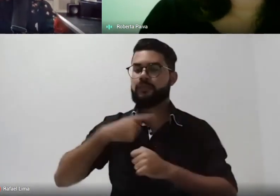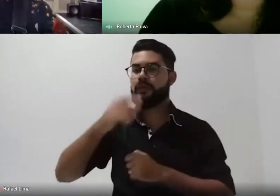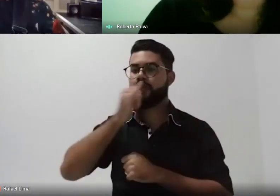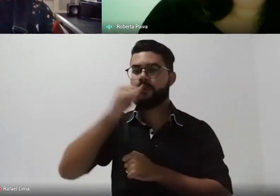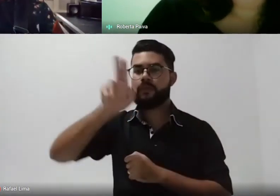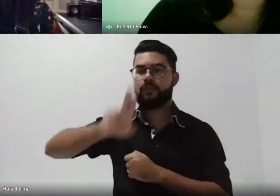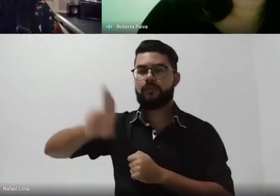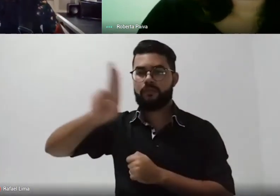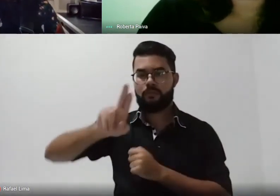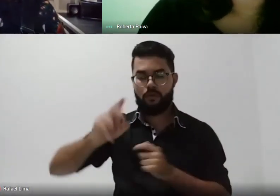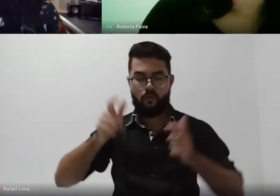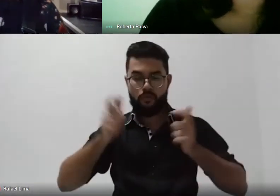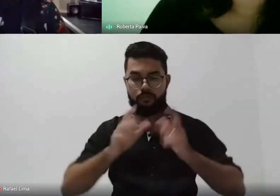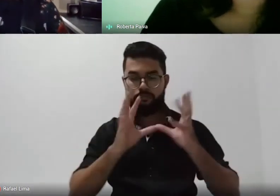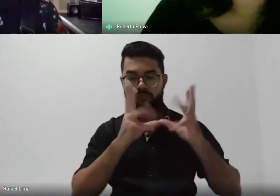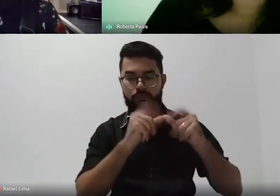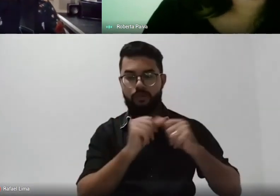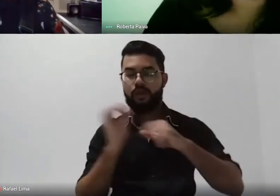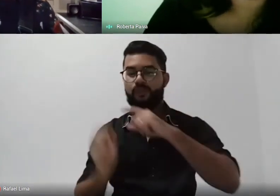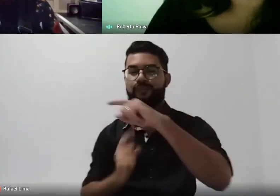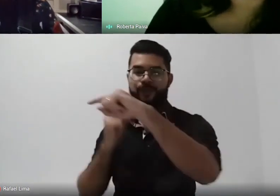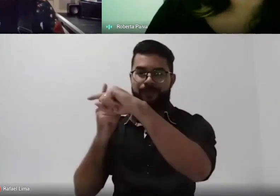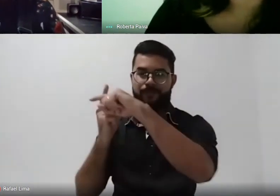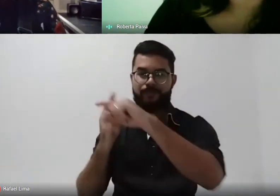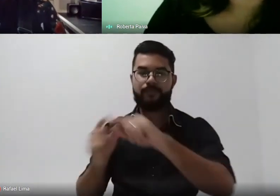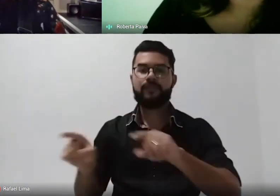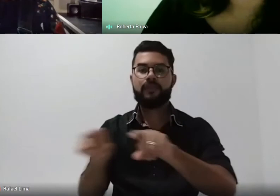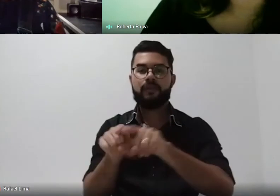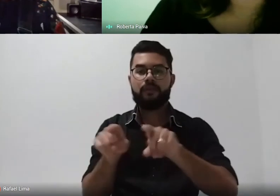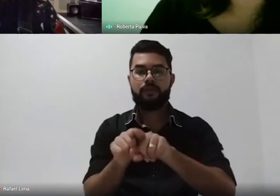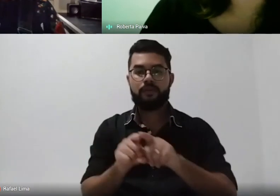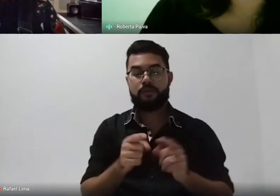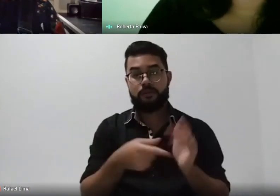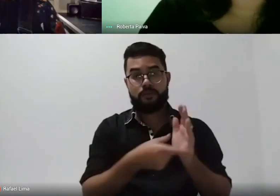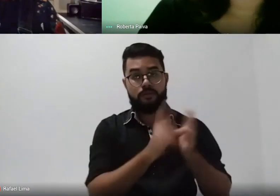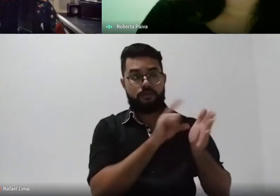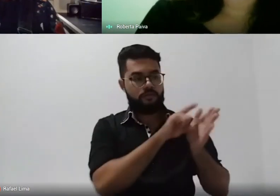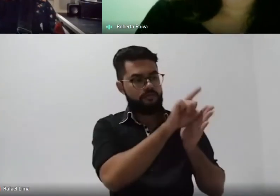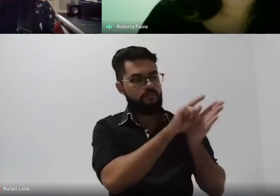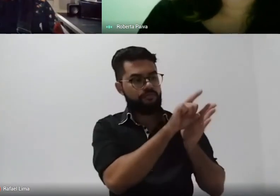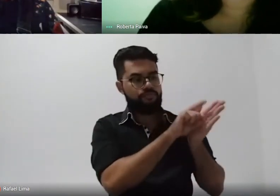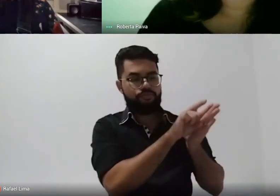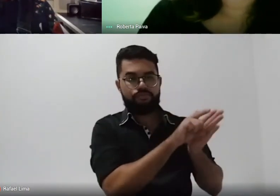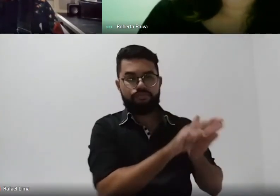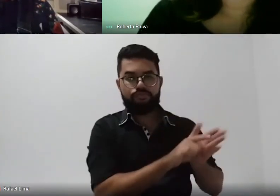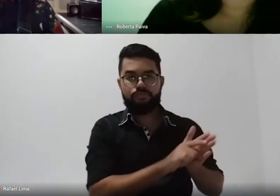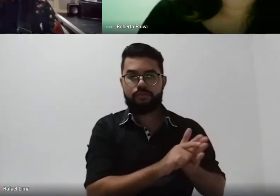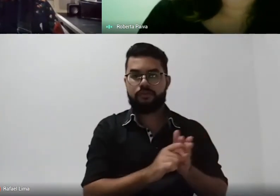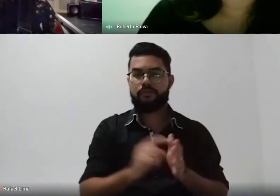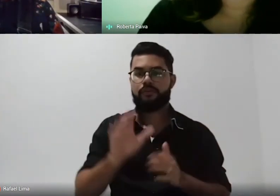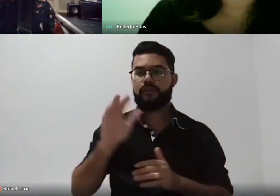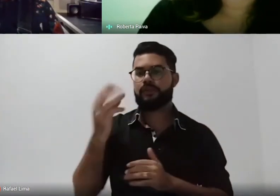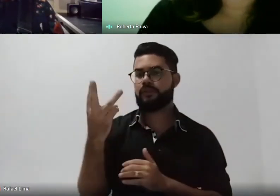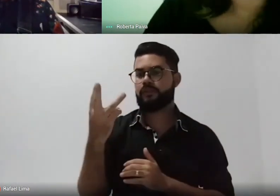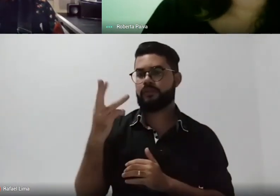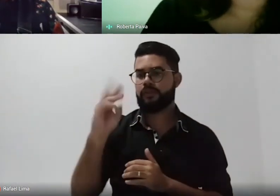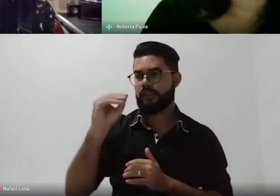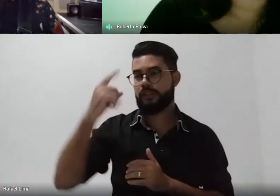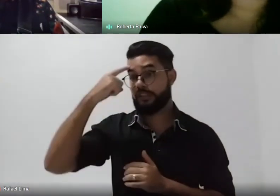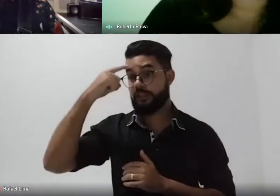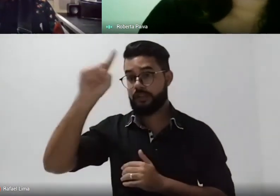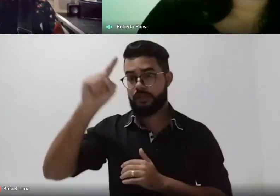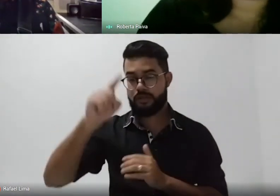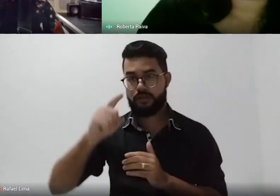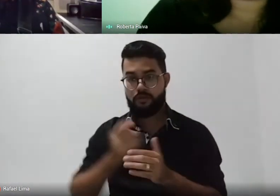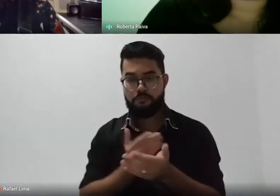positiva. Inclusive, também foi feito um estudo, né, uma análise durante os 30 primeiros dias da ação, e o